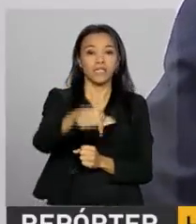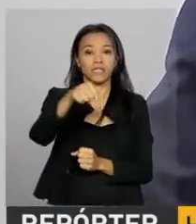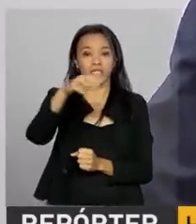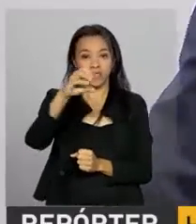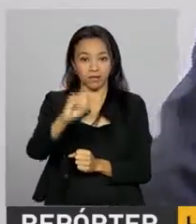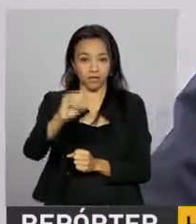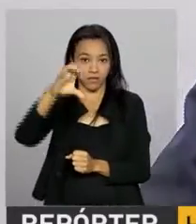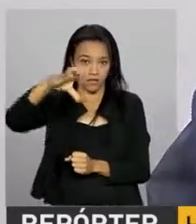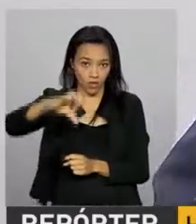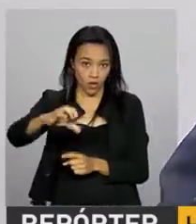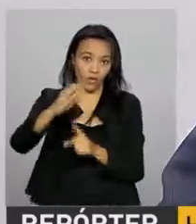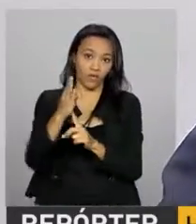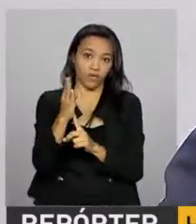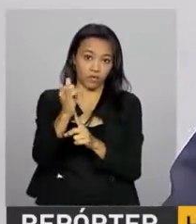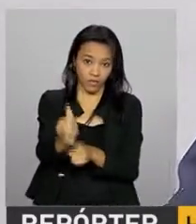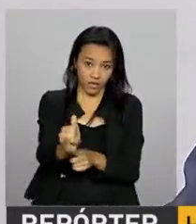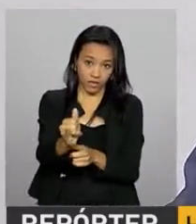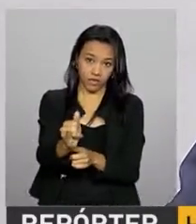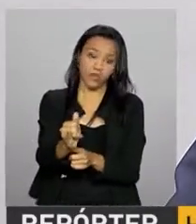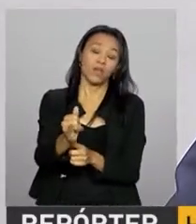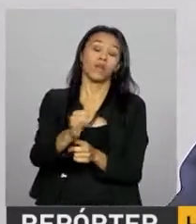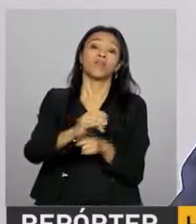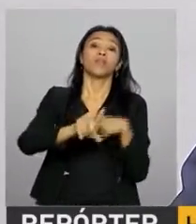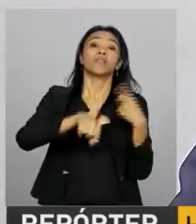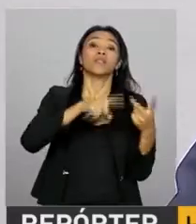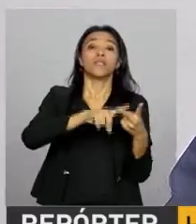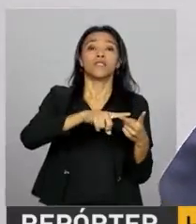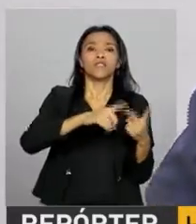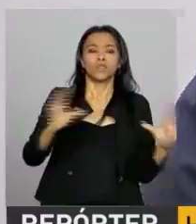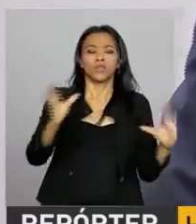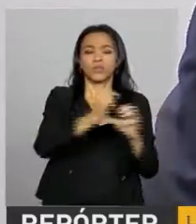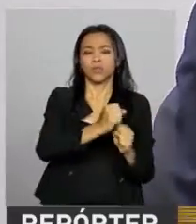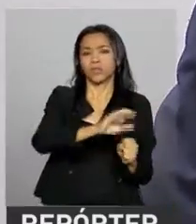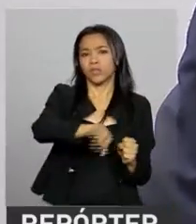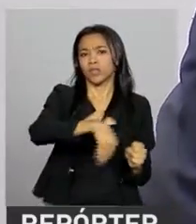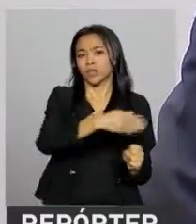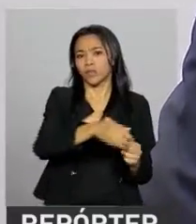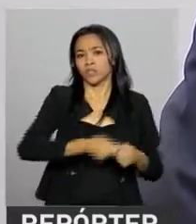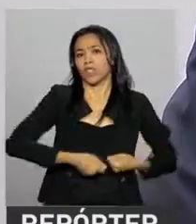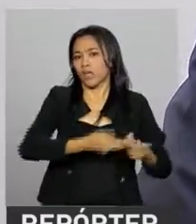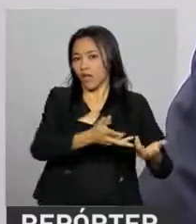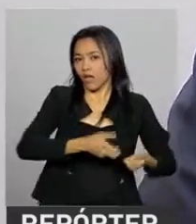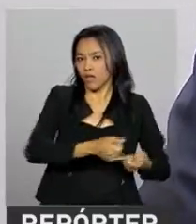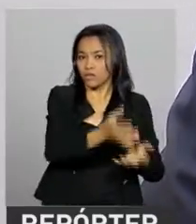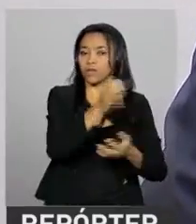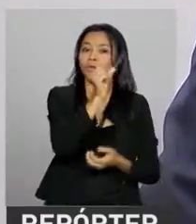bilhões e o total de despesa de